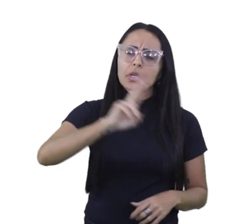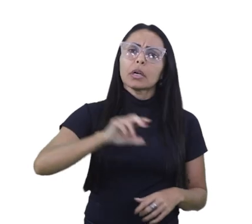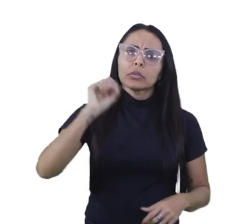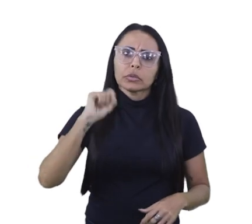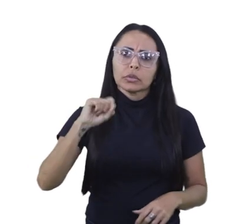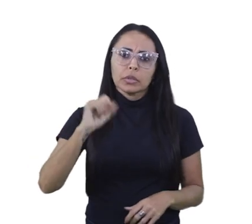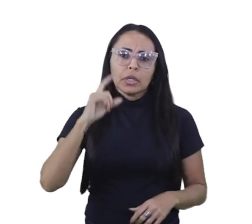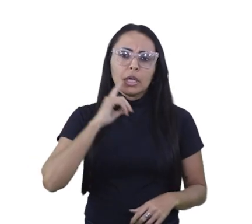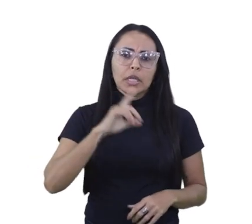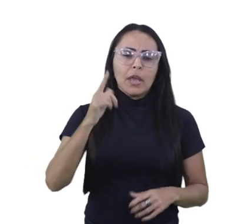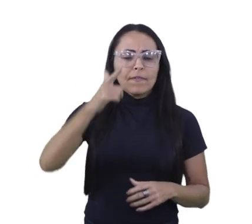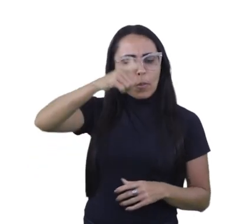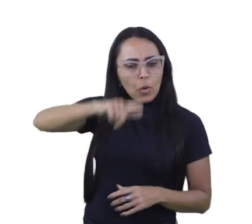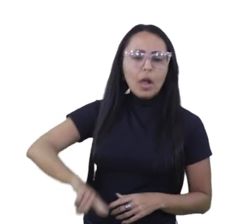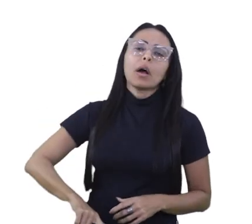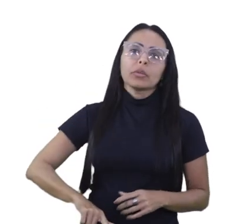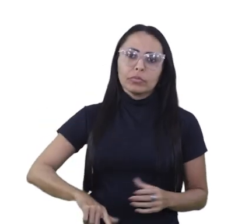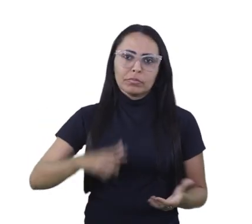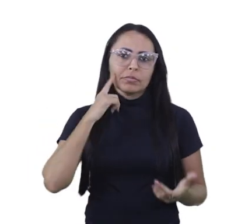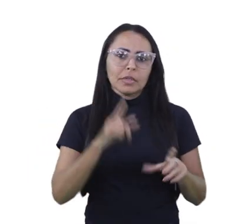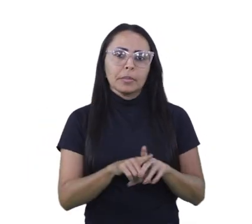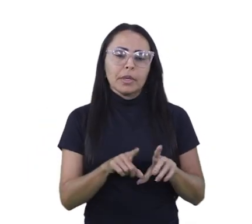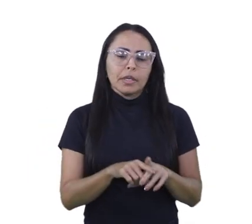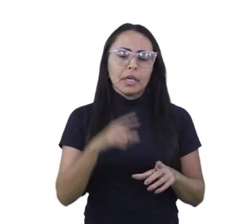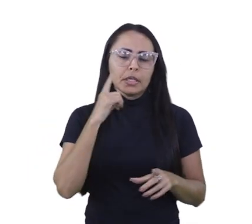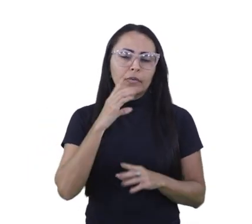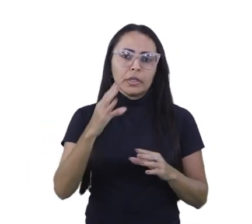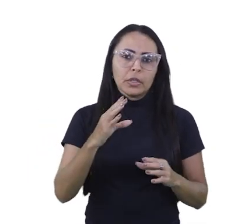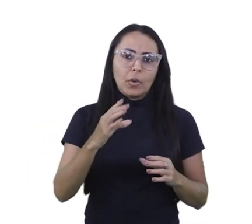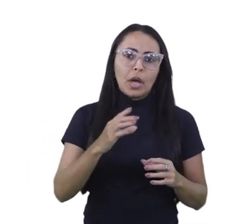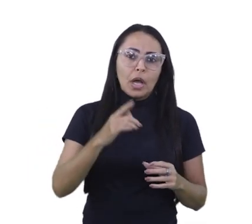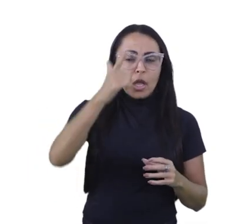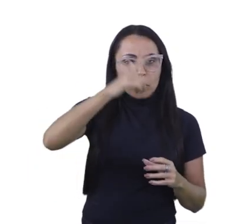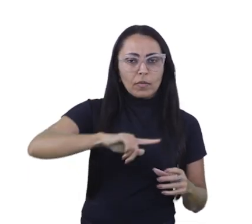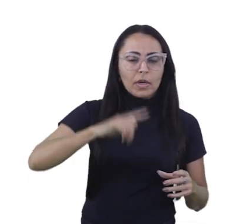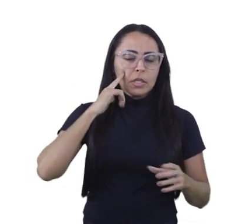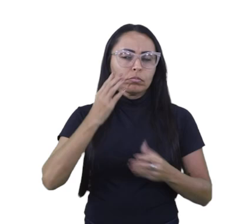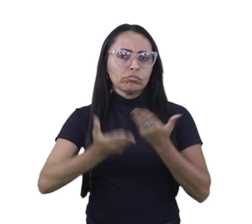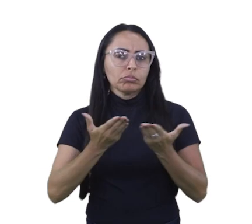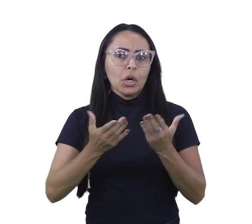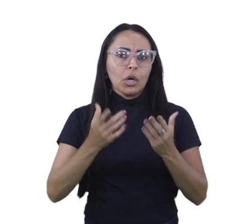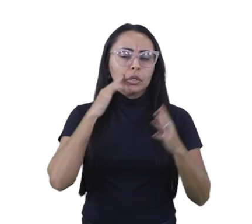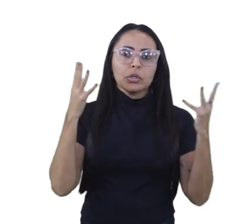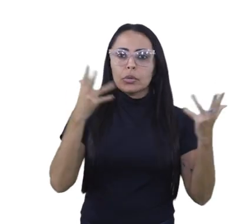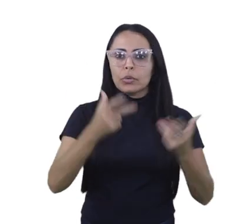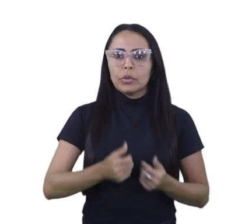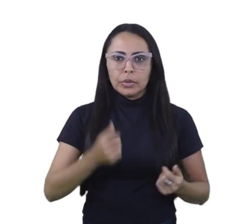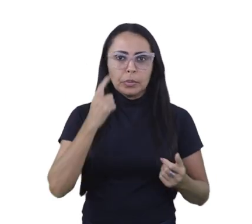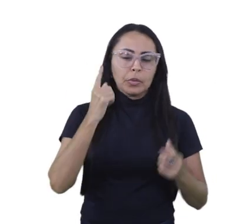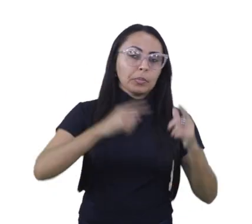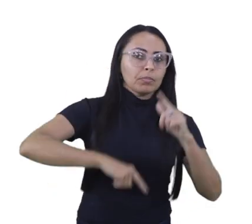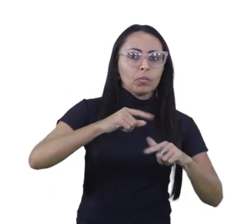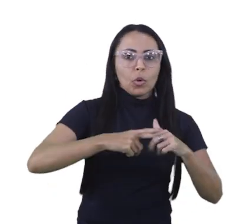é reformulado, digamos assim, ele é reproduzido, existe uma renovação desse conhecimento. Isso acontece muito, por exemplo, você lê um